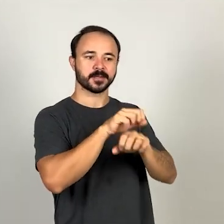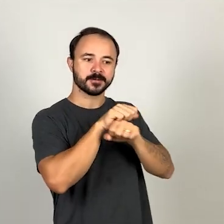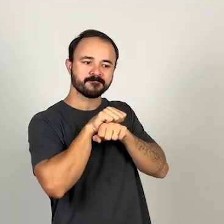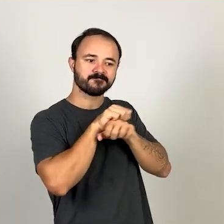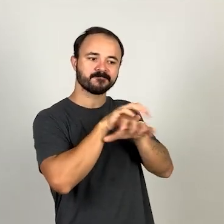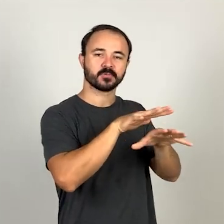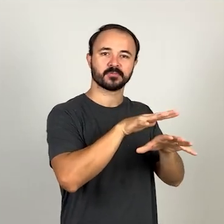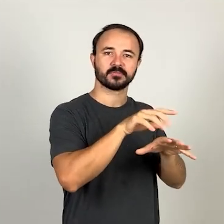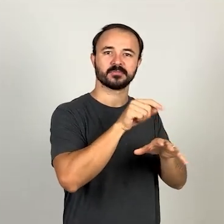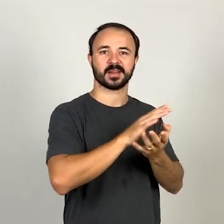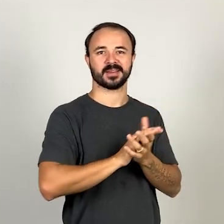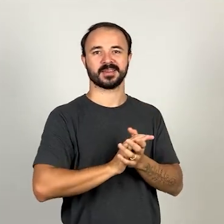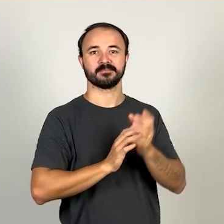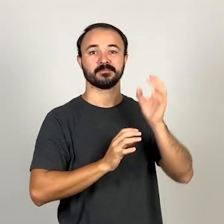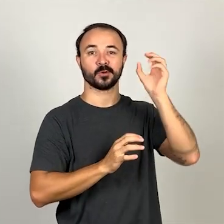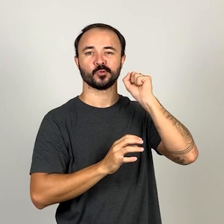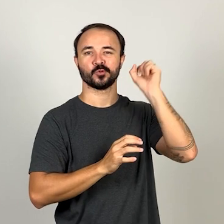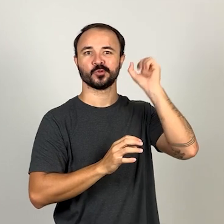o movimento